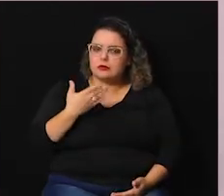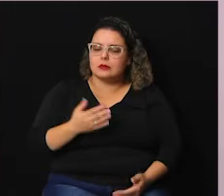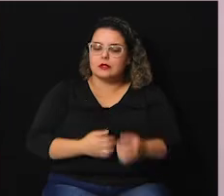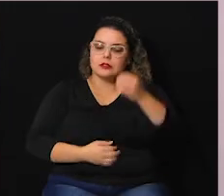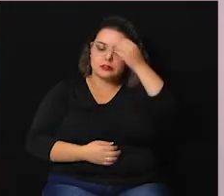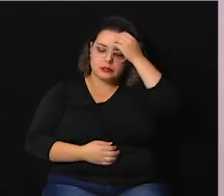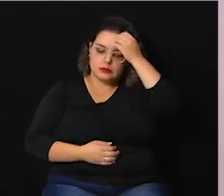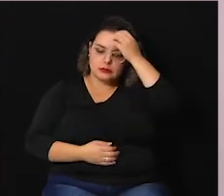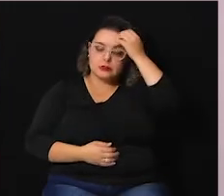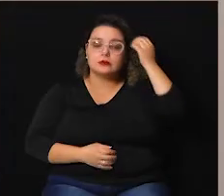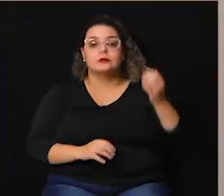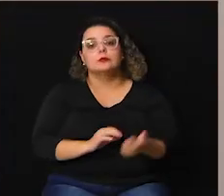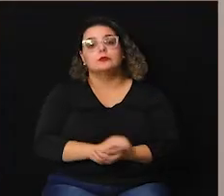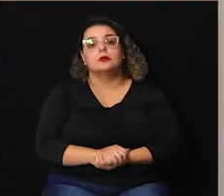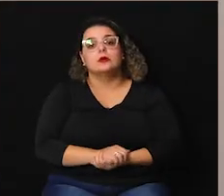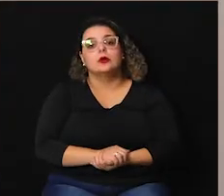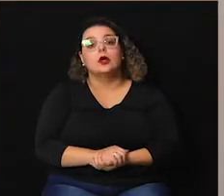legal.